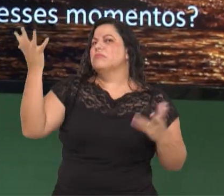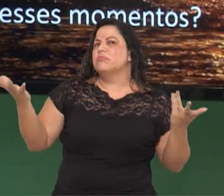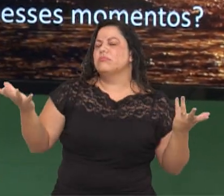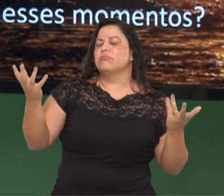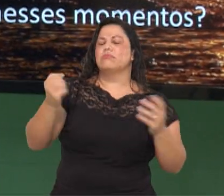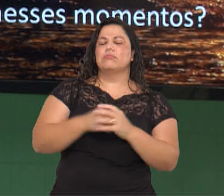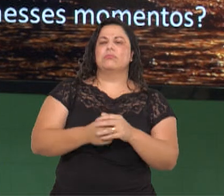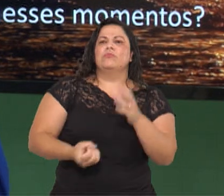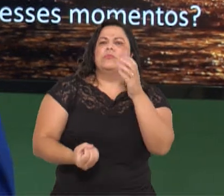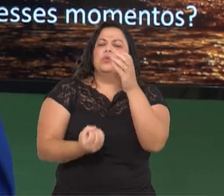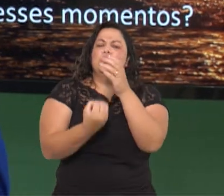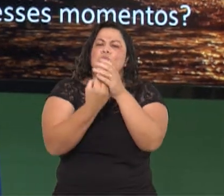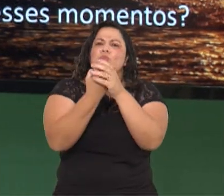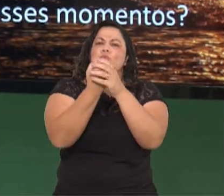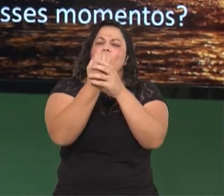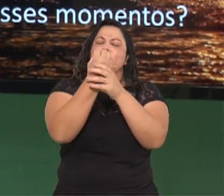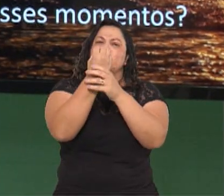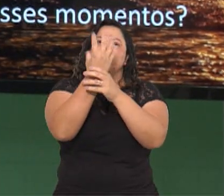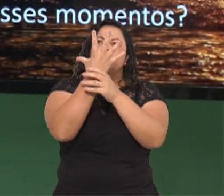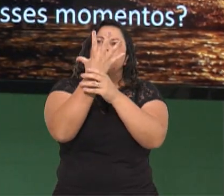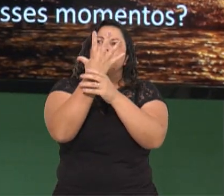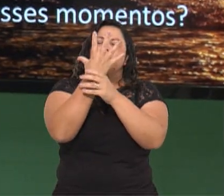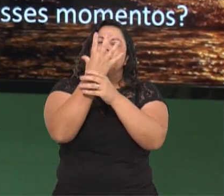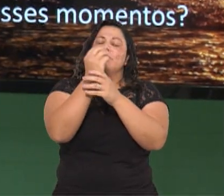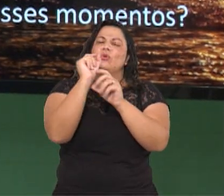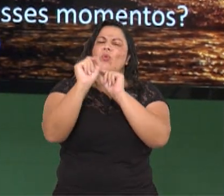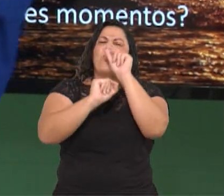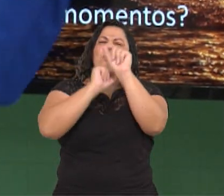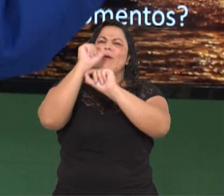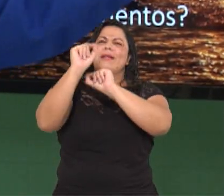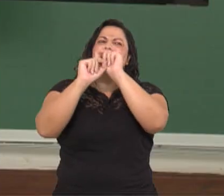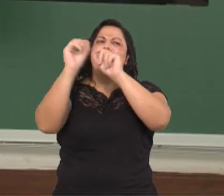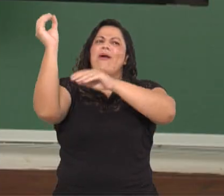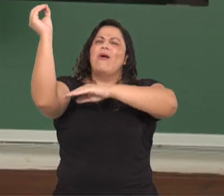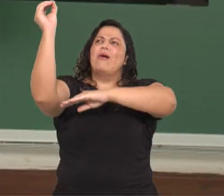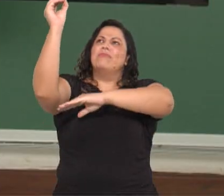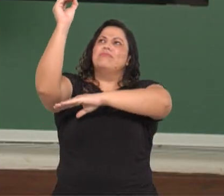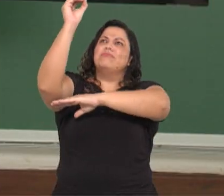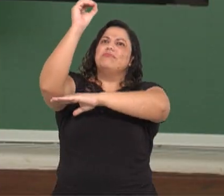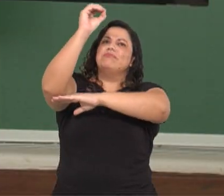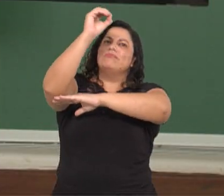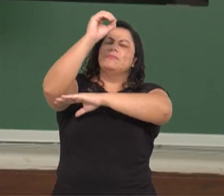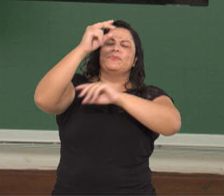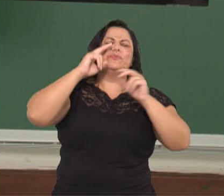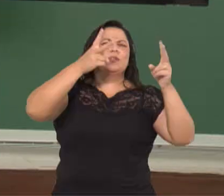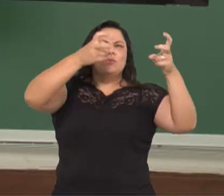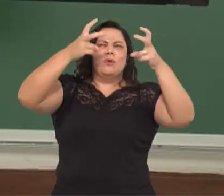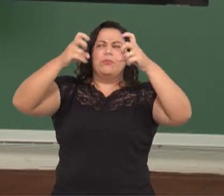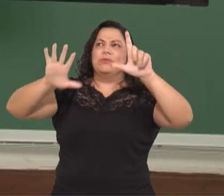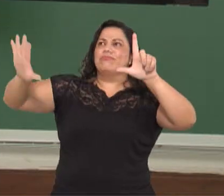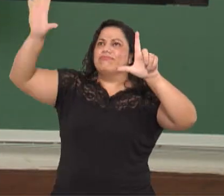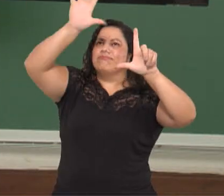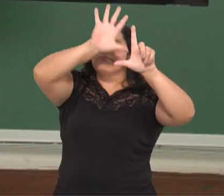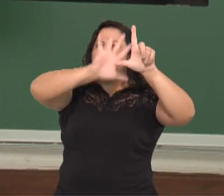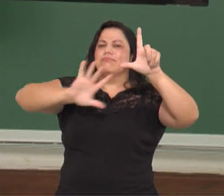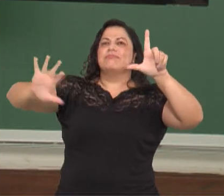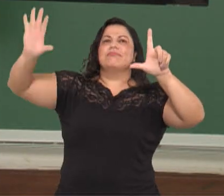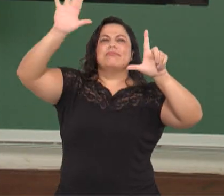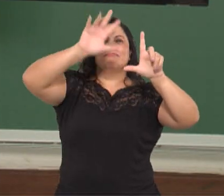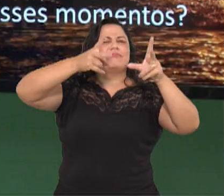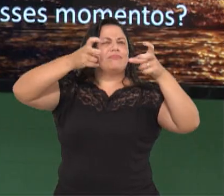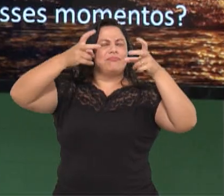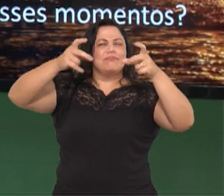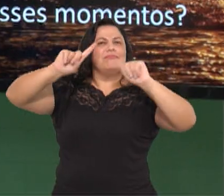surgir ou do sol se pôr? Eu quero que você olhe essa imagem, observe ela muito bem e